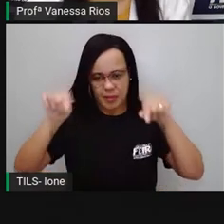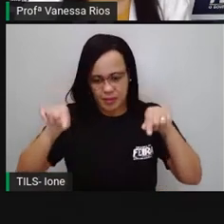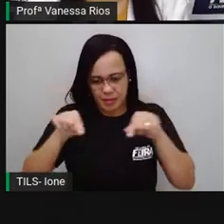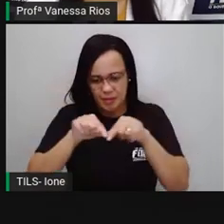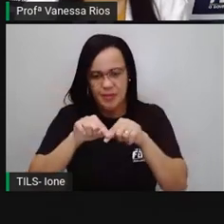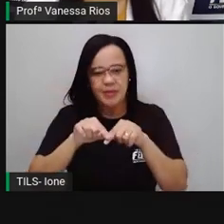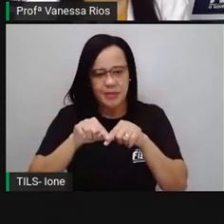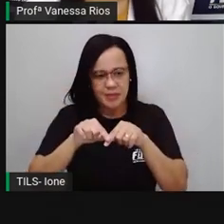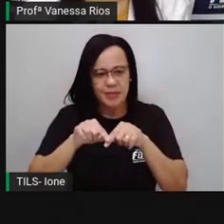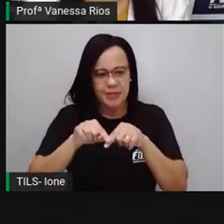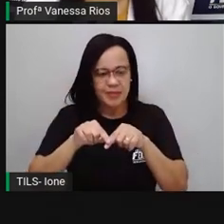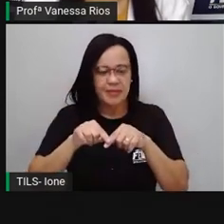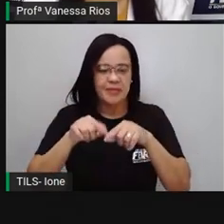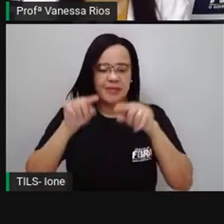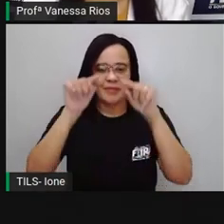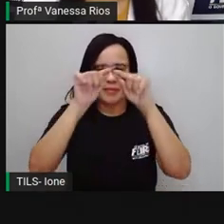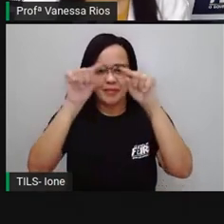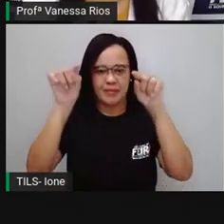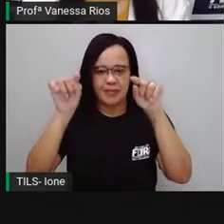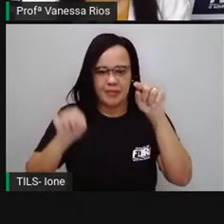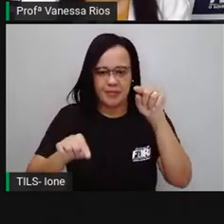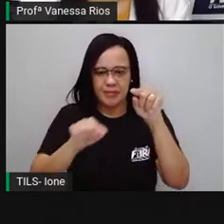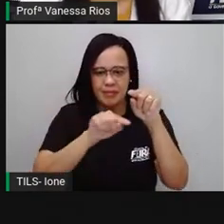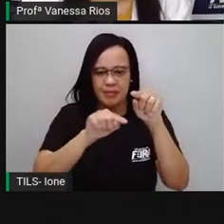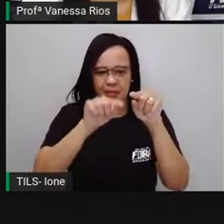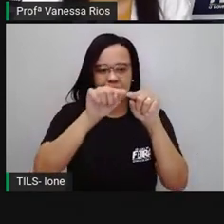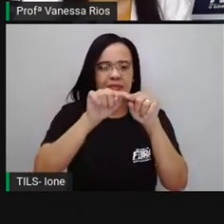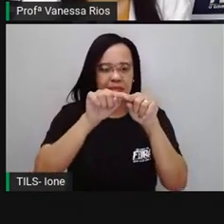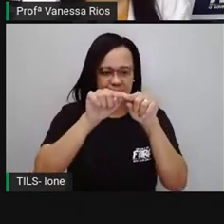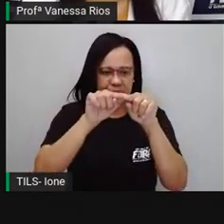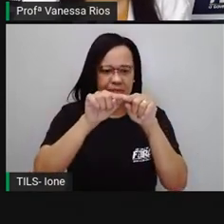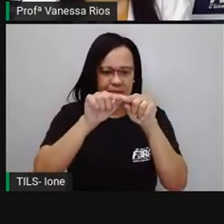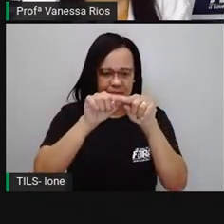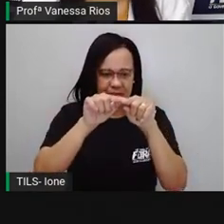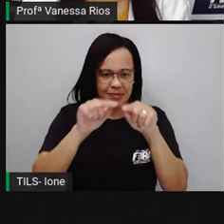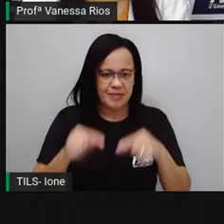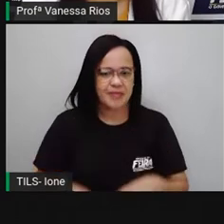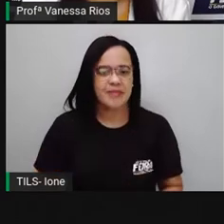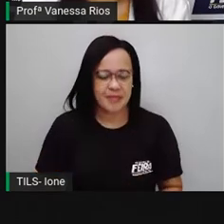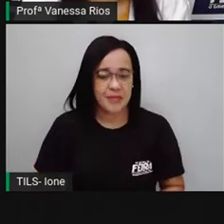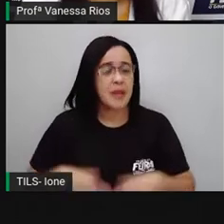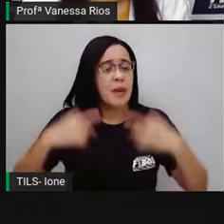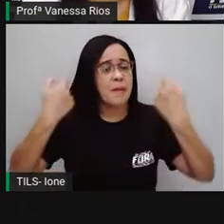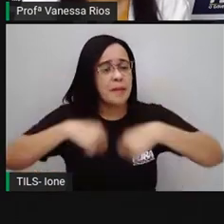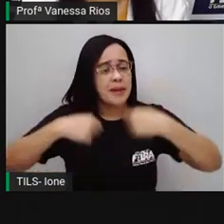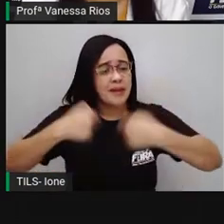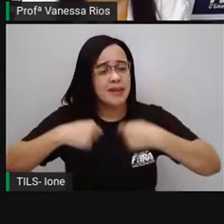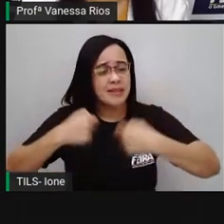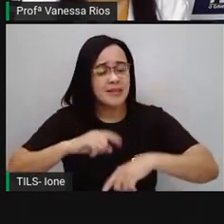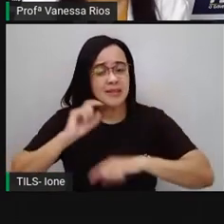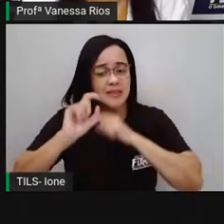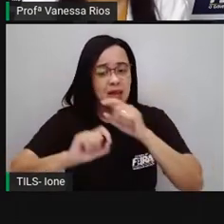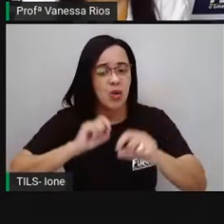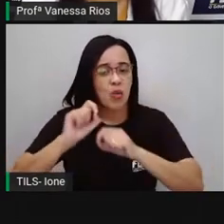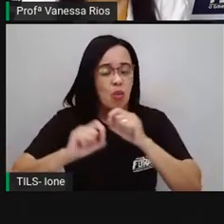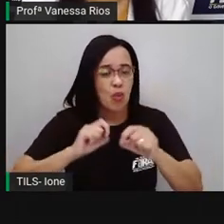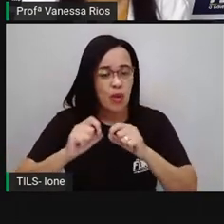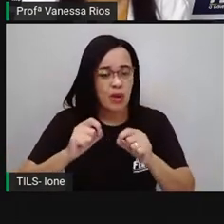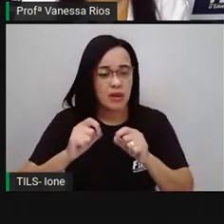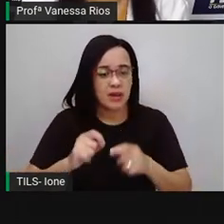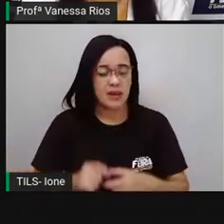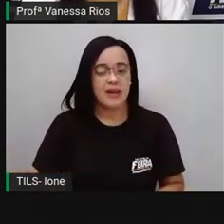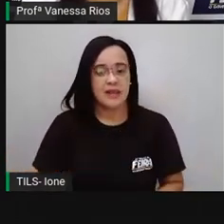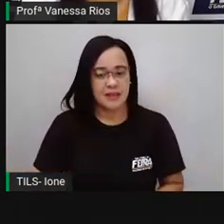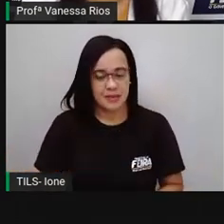E aí a gente consegue identificar que o cubo precisa ir de partes planas, né? De figuras planas. E